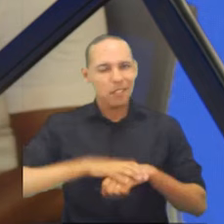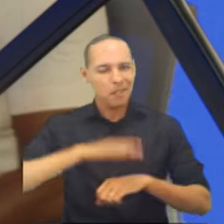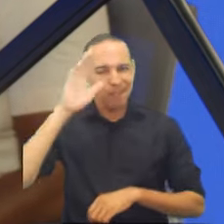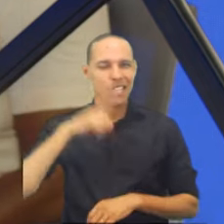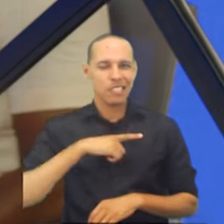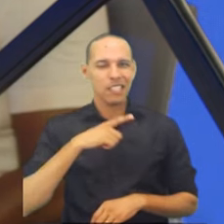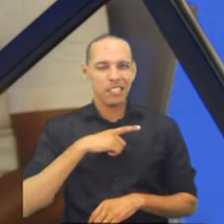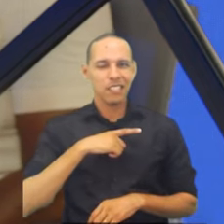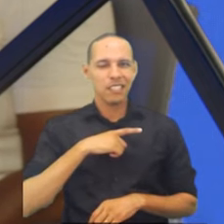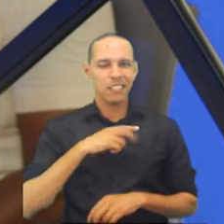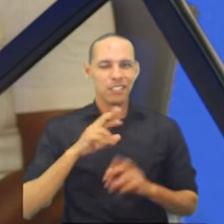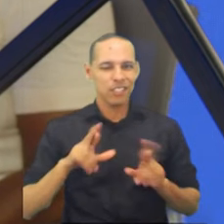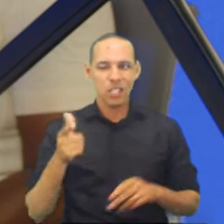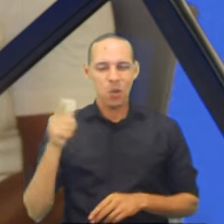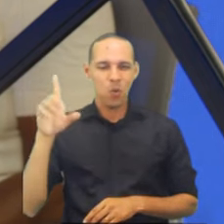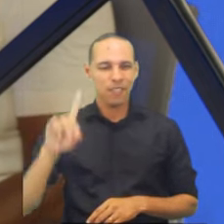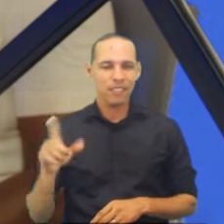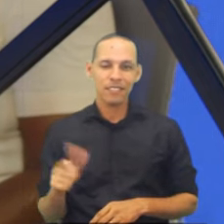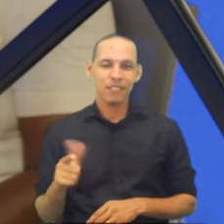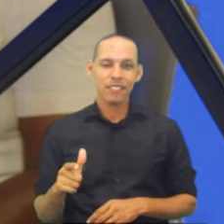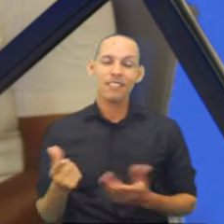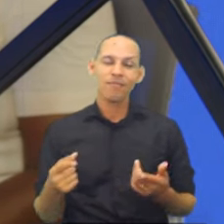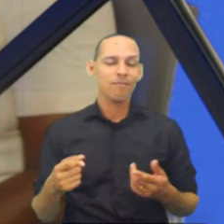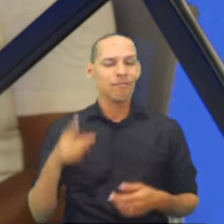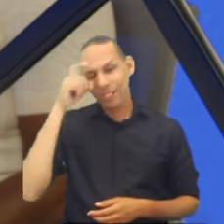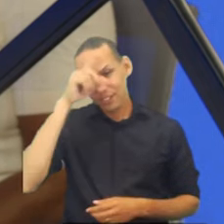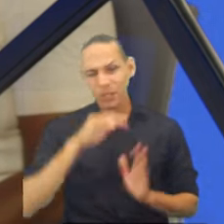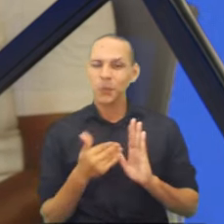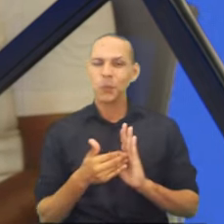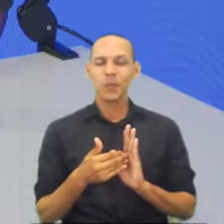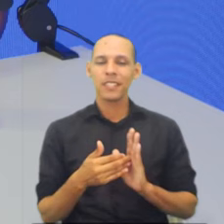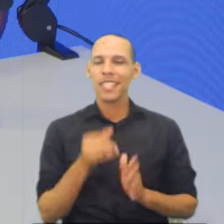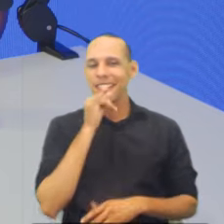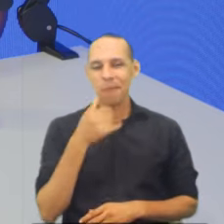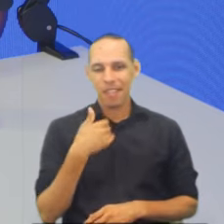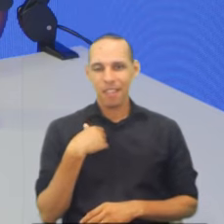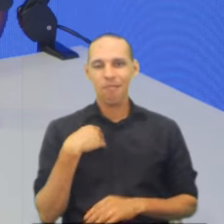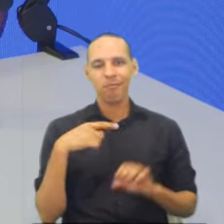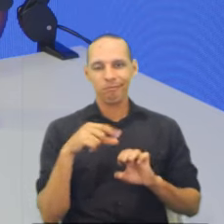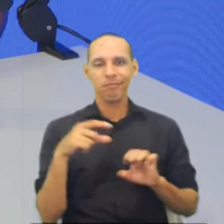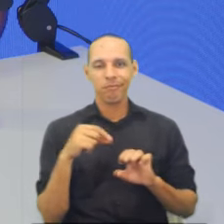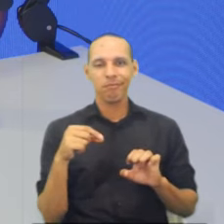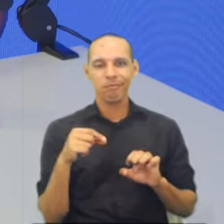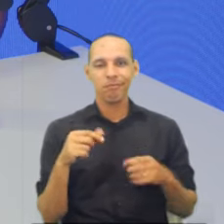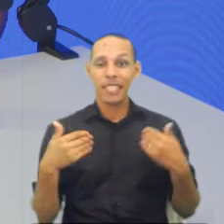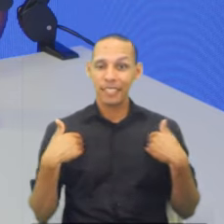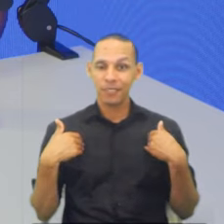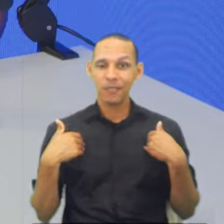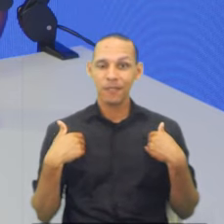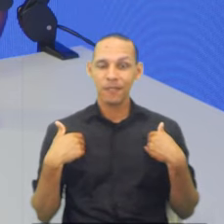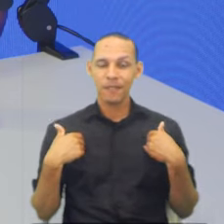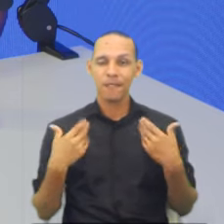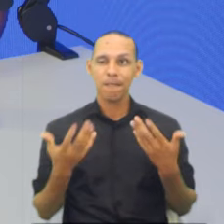dificuldade do que uma pessoa sem deficiência dificuldade para tudo assim eu falo que eu sou uma empreendedora que